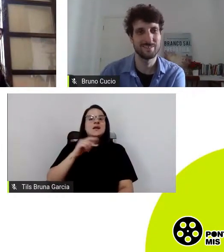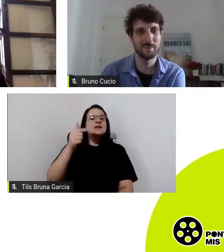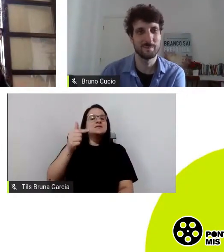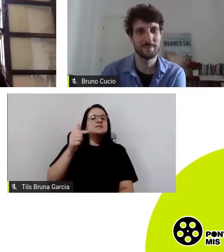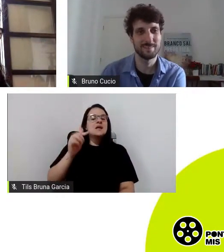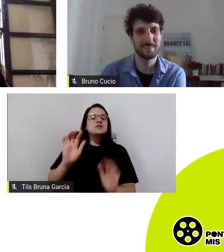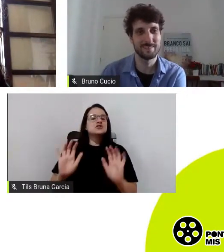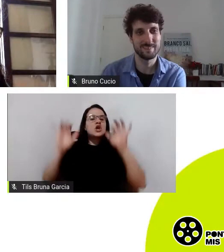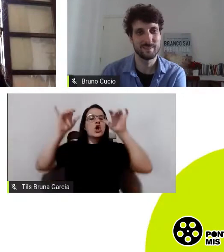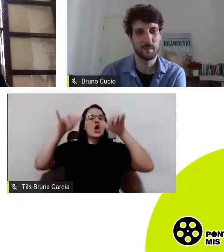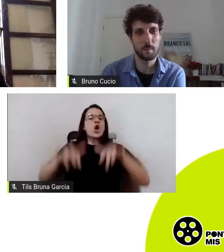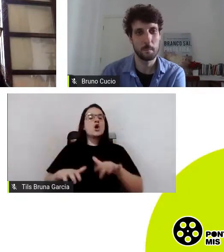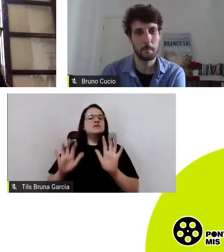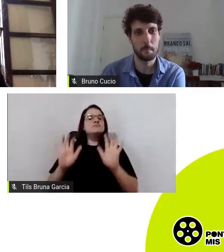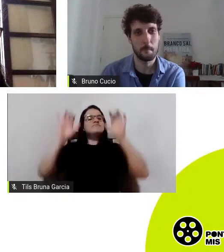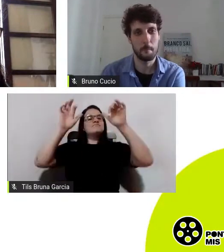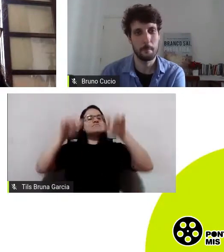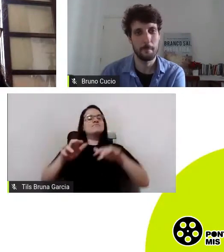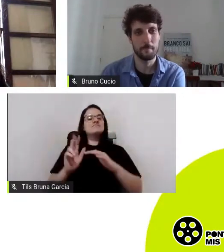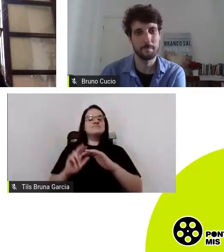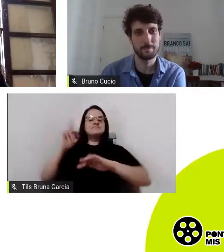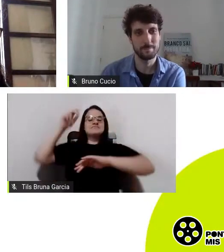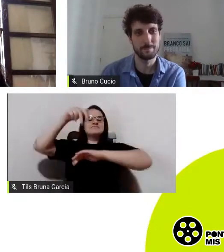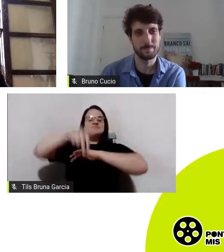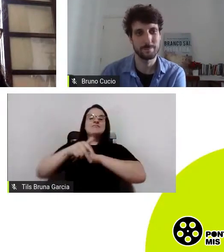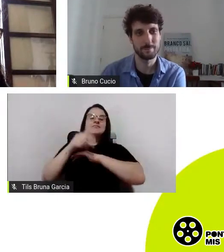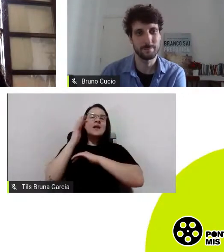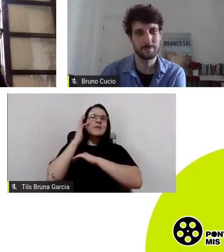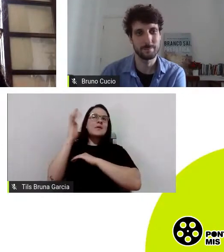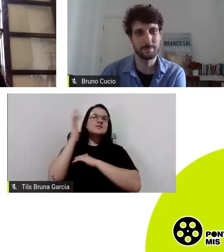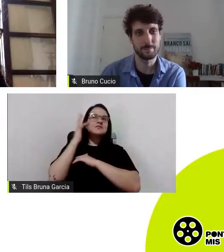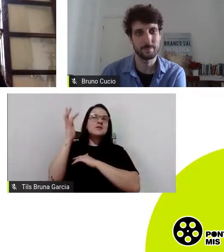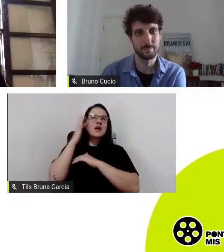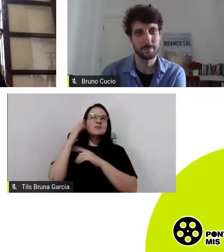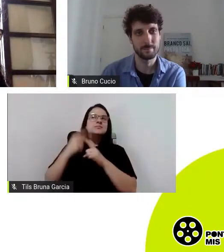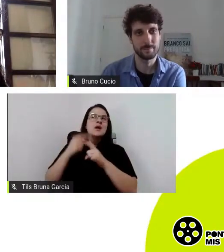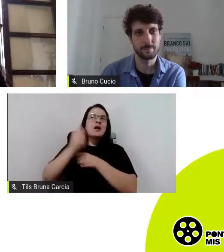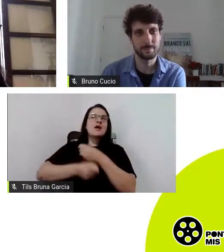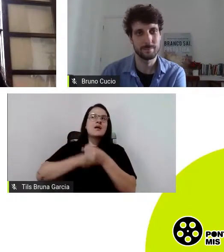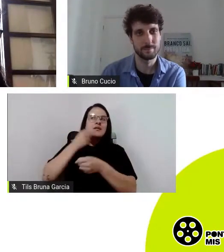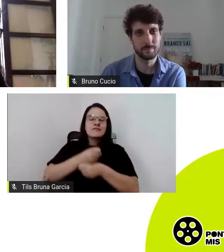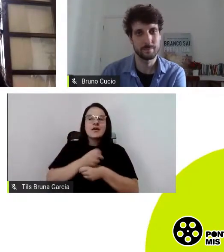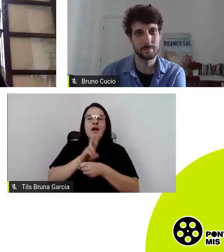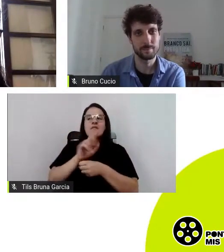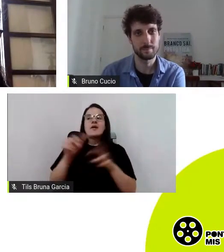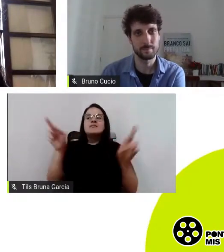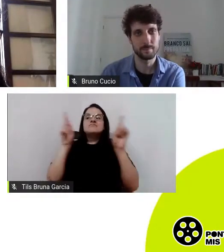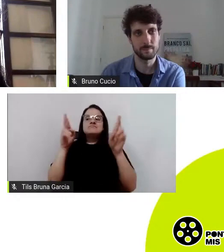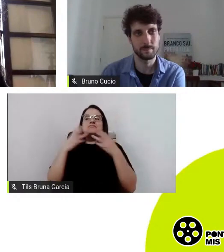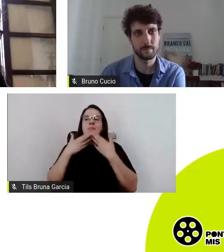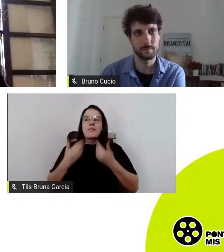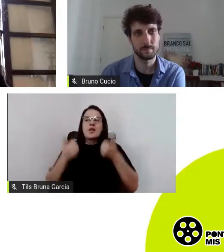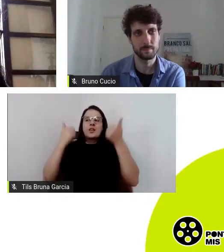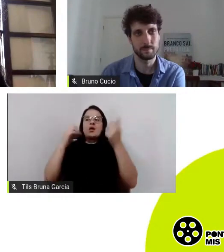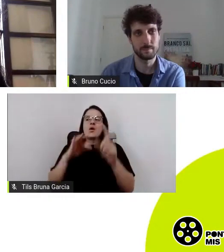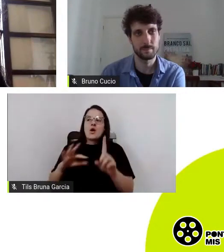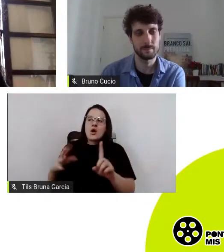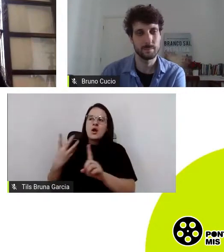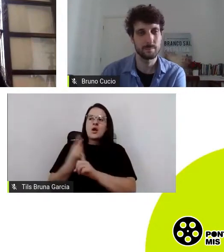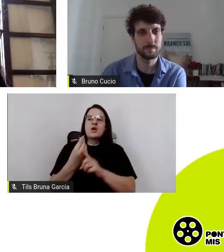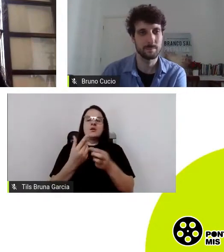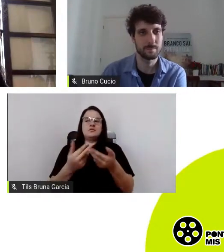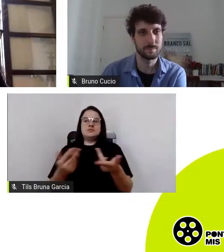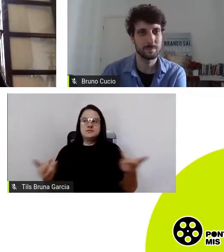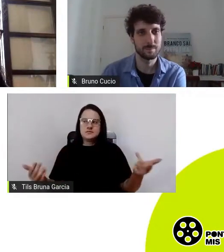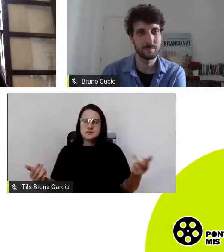gente passar essa virada e ter um ano muito próspero, com muita saúde, muitas coisas boas e muita arte na nossa minha vida. Dica,